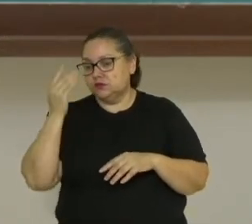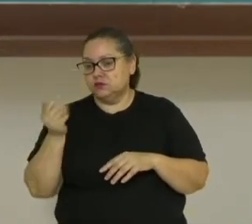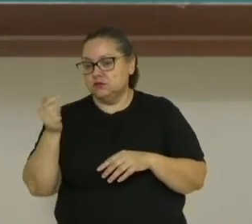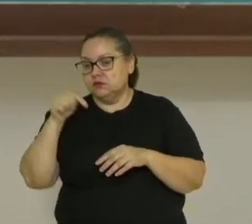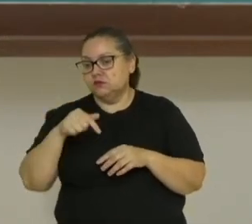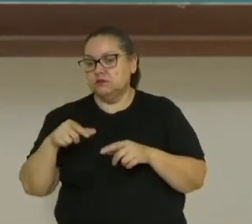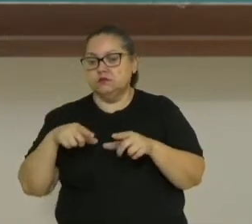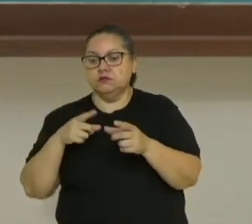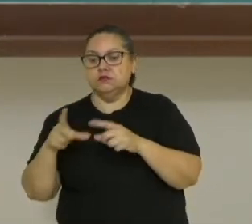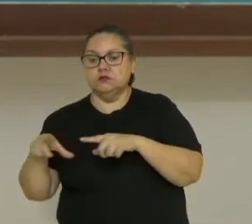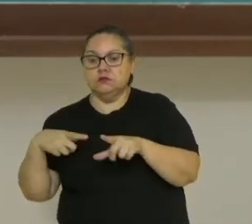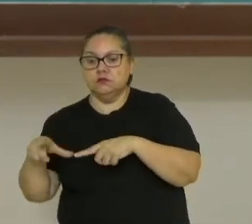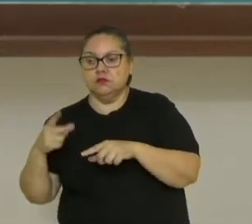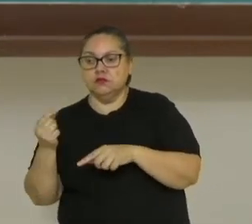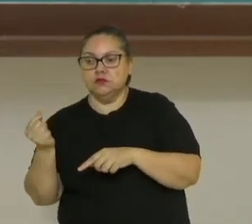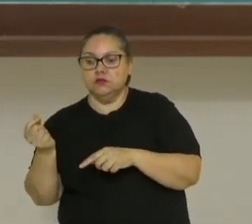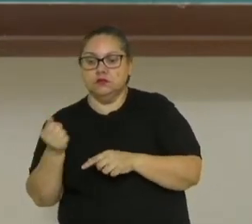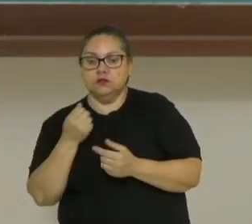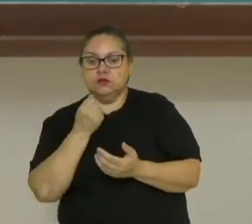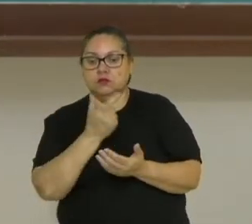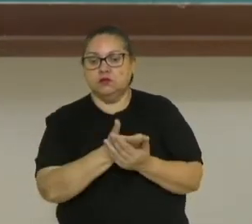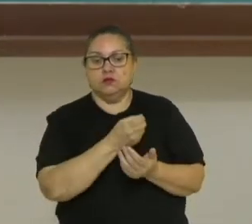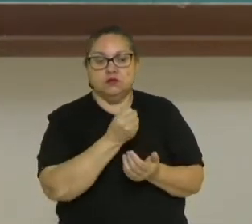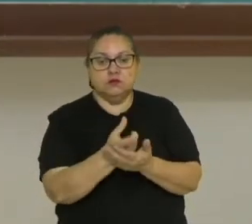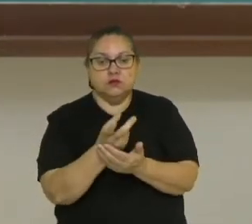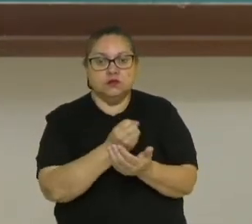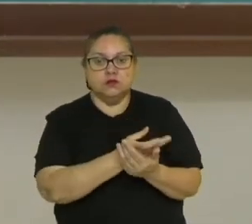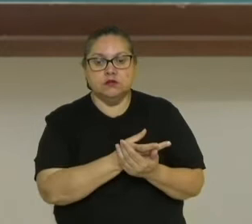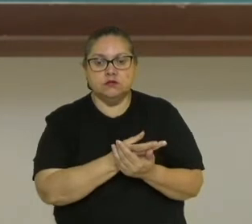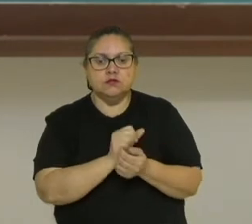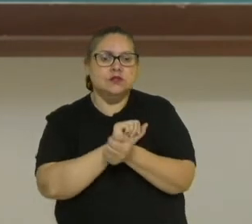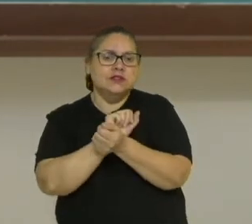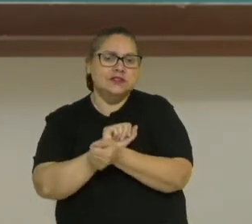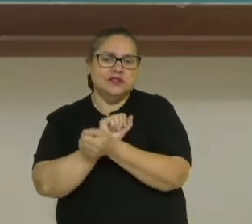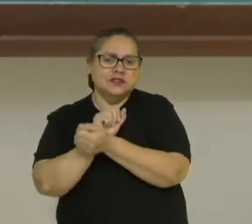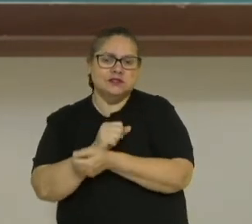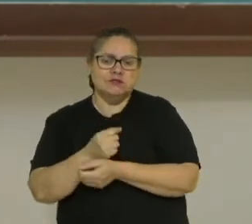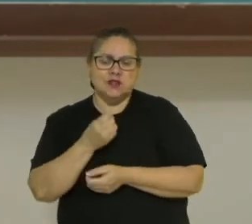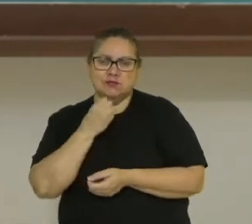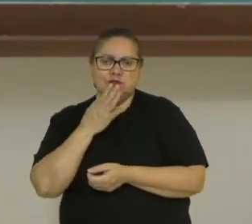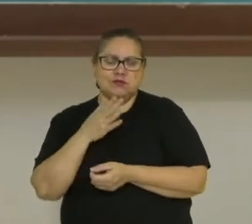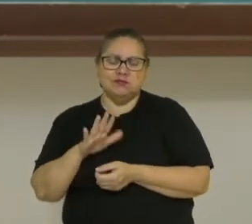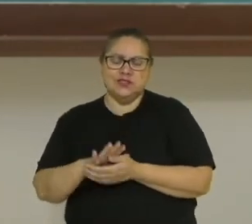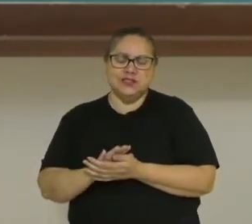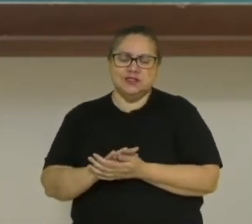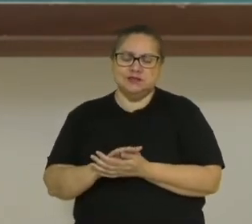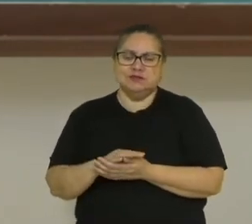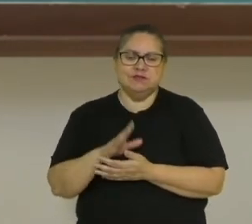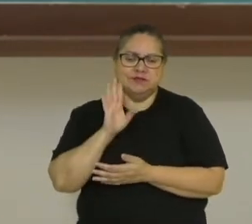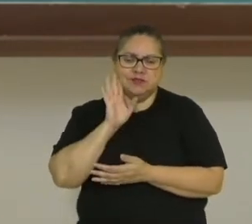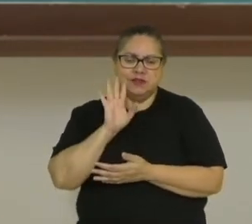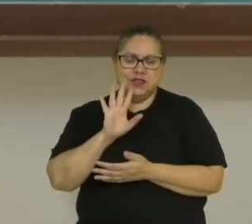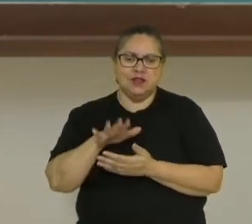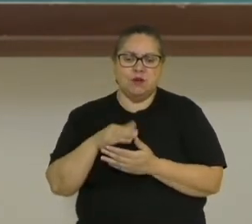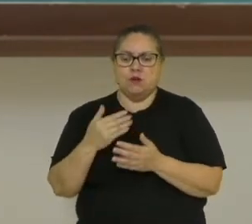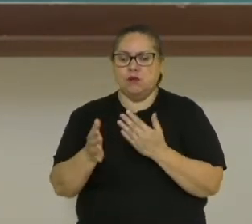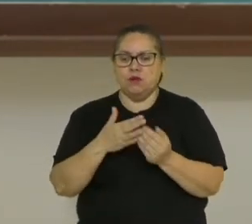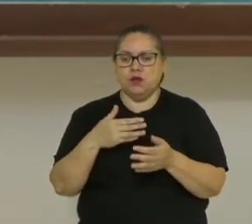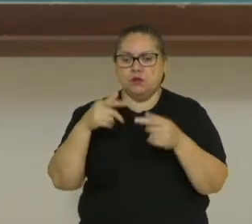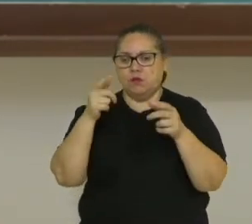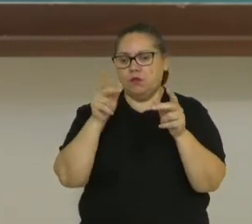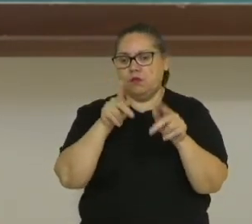mercado consumidor. E é lógico que escravidão não é interessante de forma alguma para qualquer